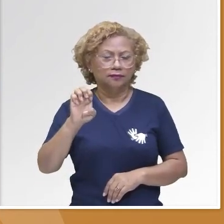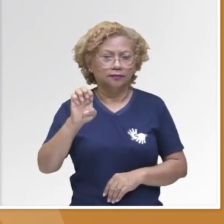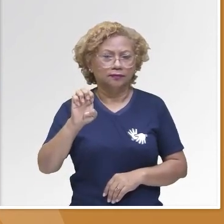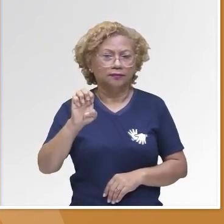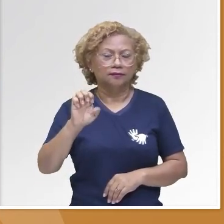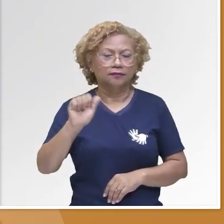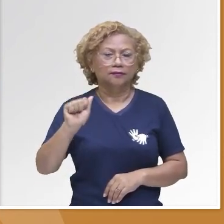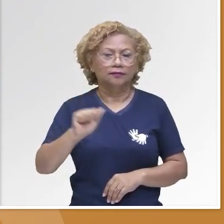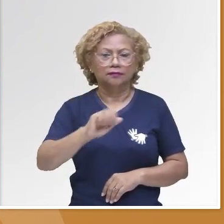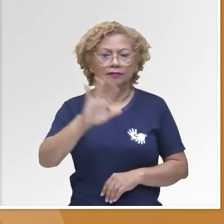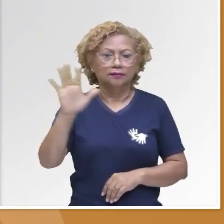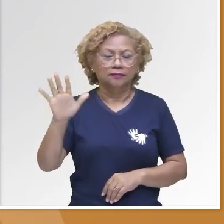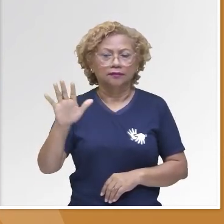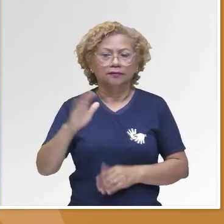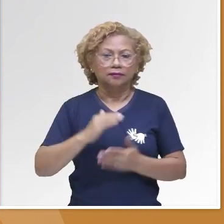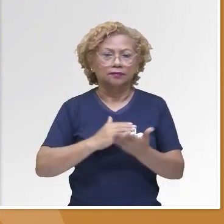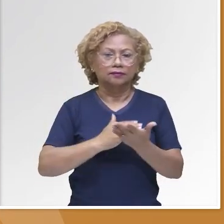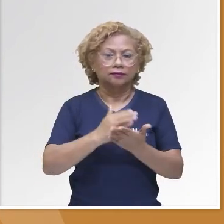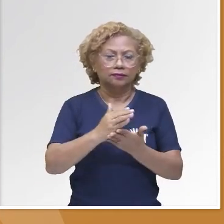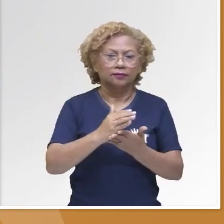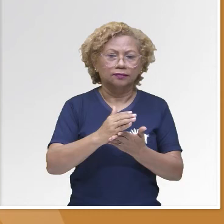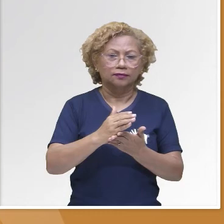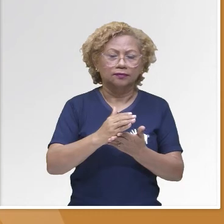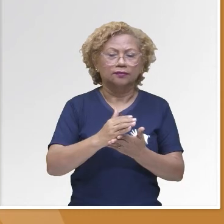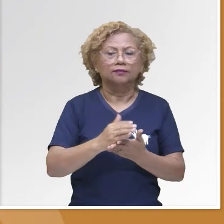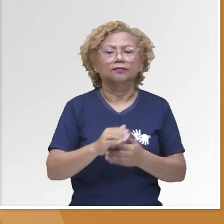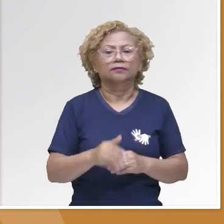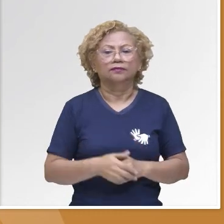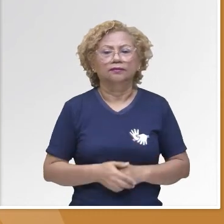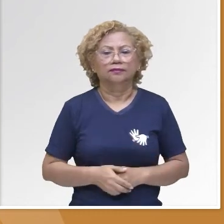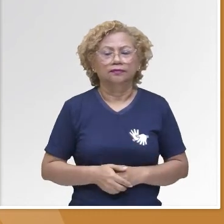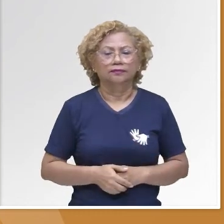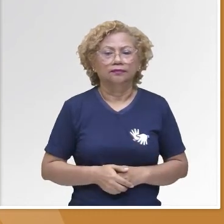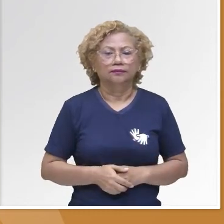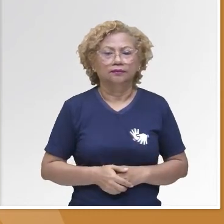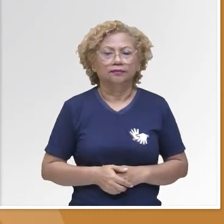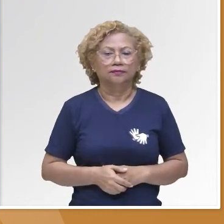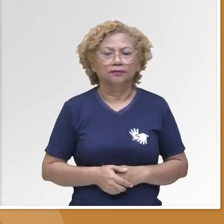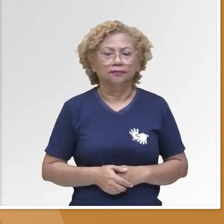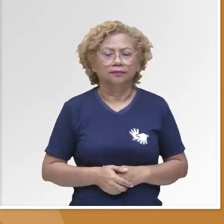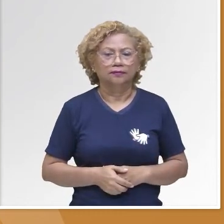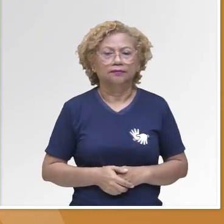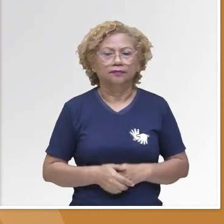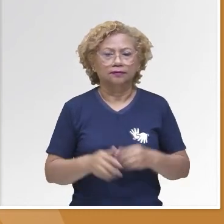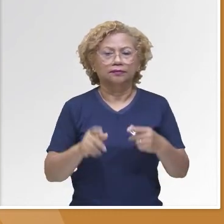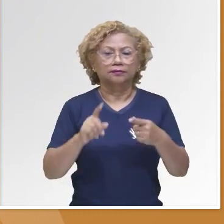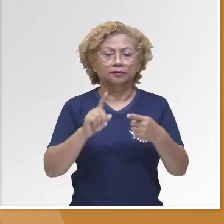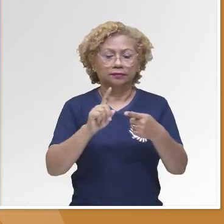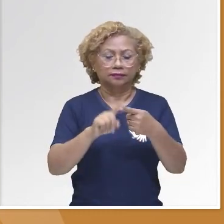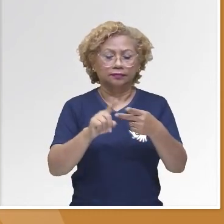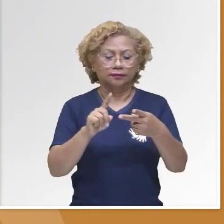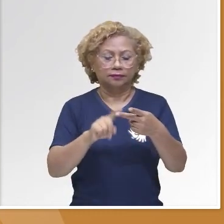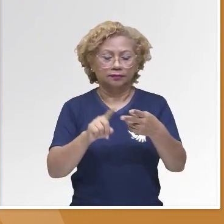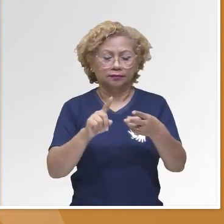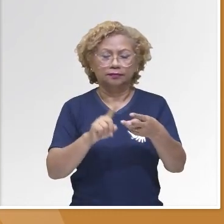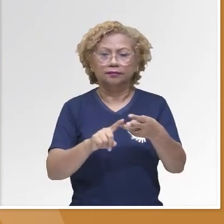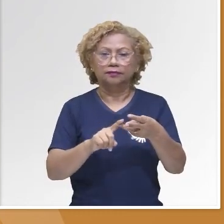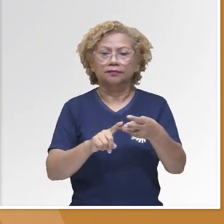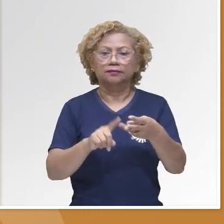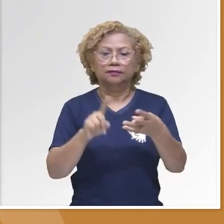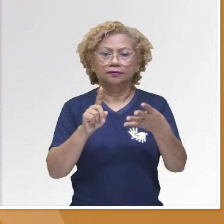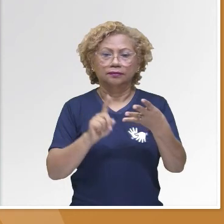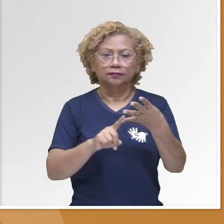formou inicialmente, Coreia do Sul, Taiwan, Hong Kong, que é esse território pertencente à